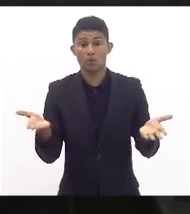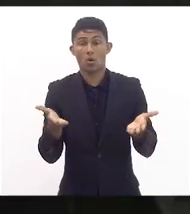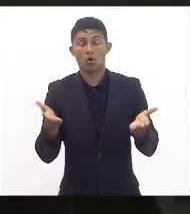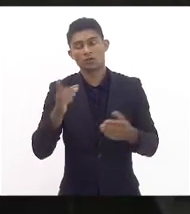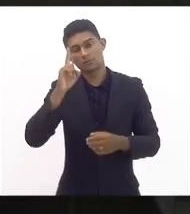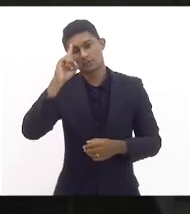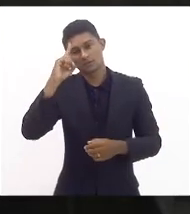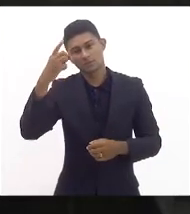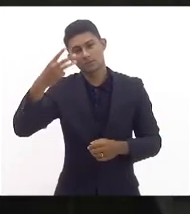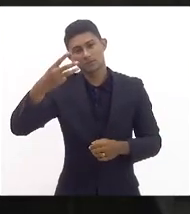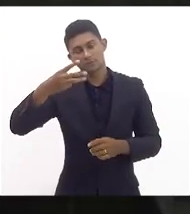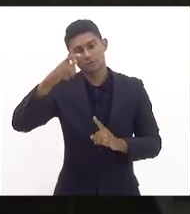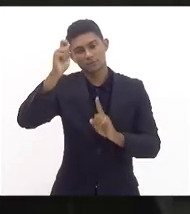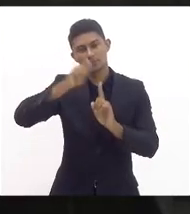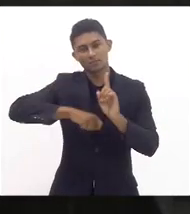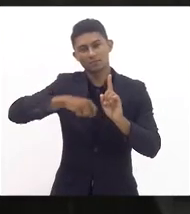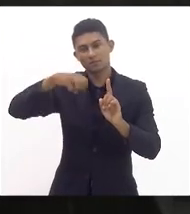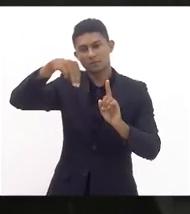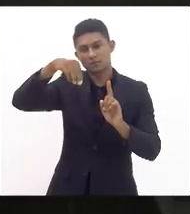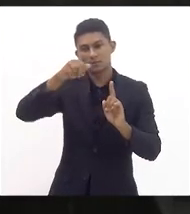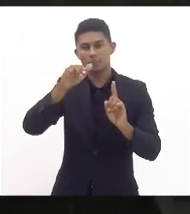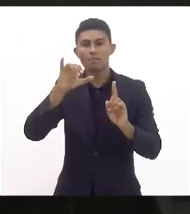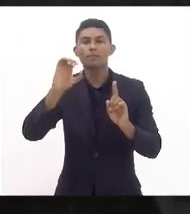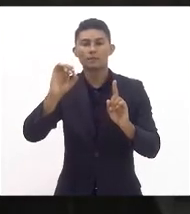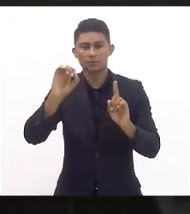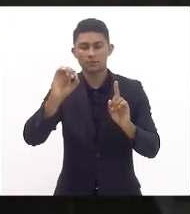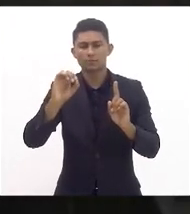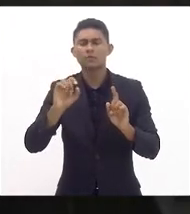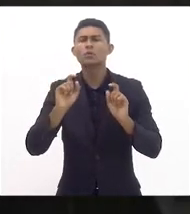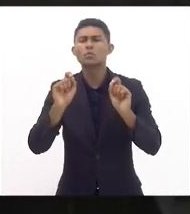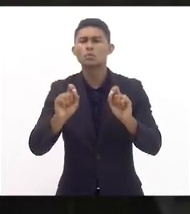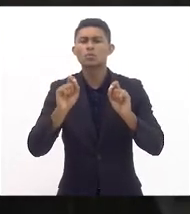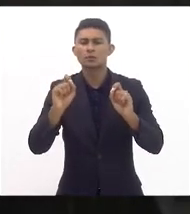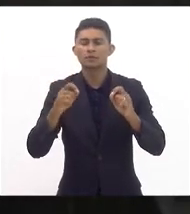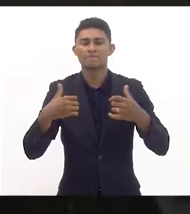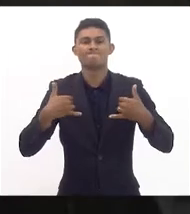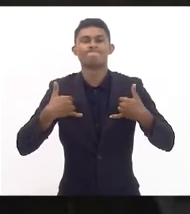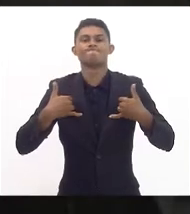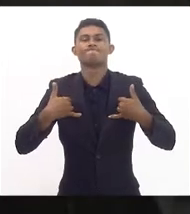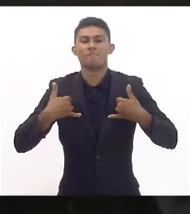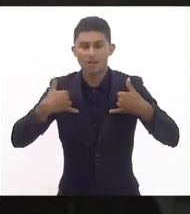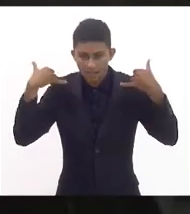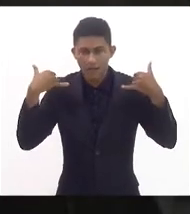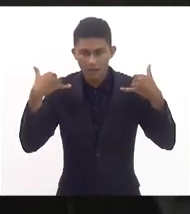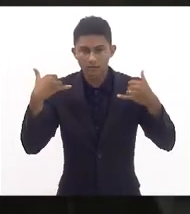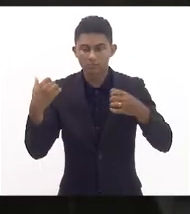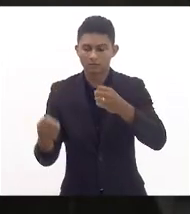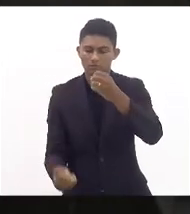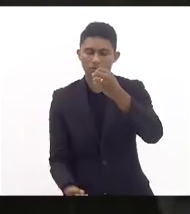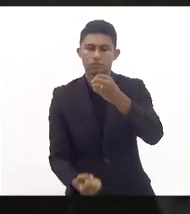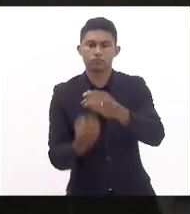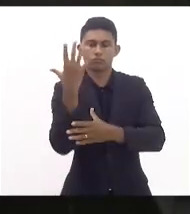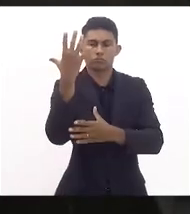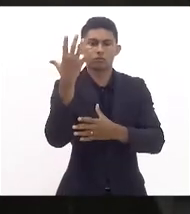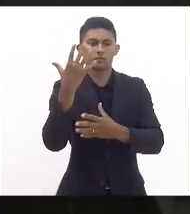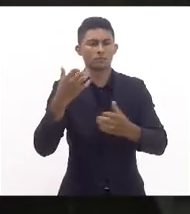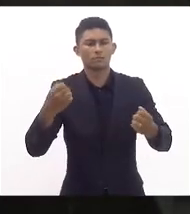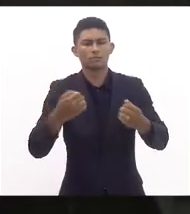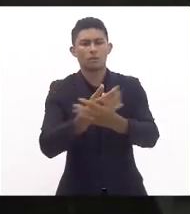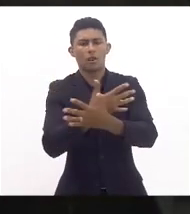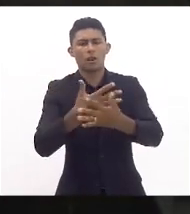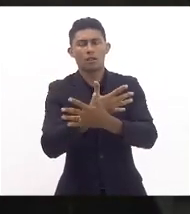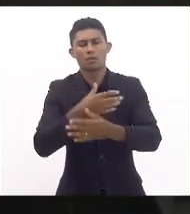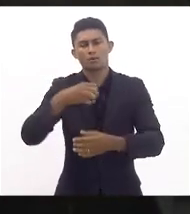de maio, efetivamente... é o aniversário de fundação do município de